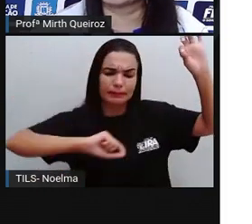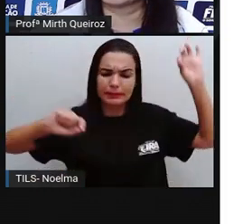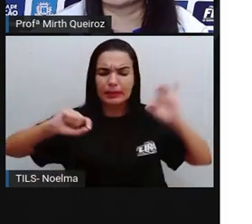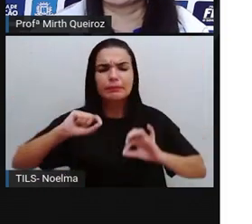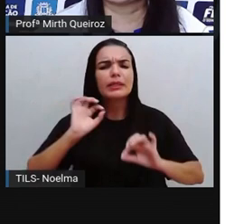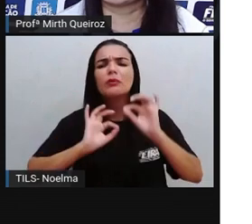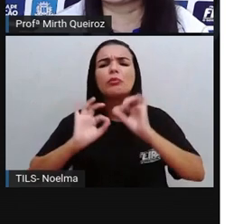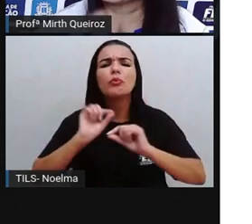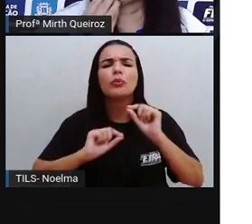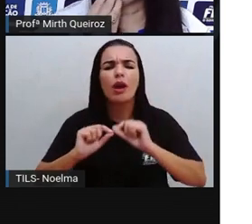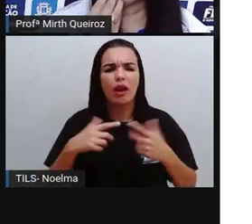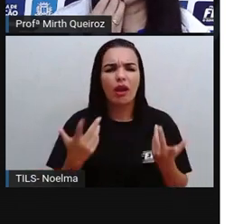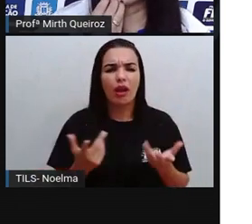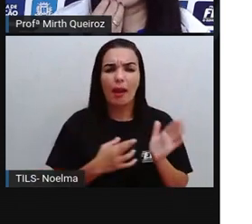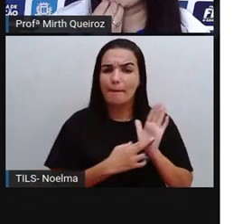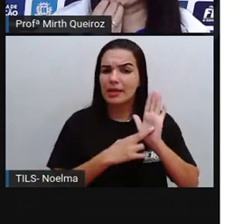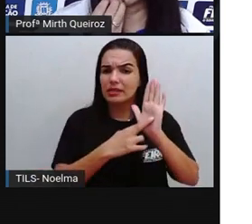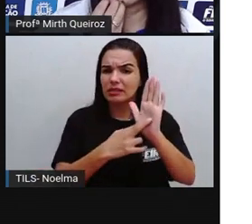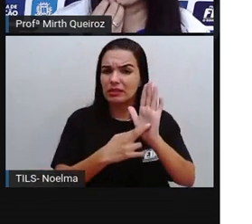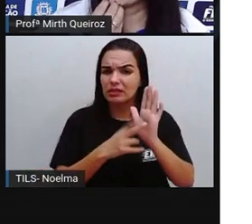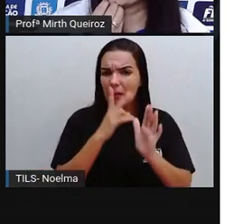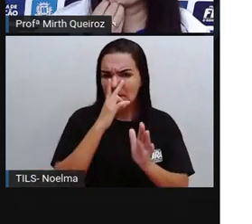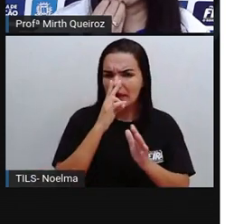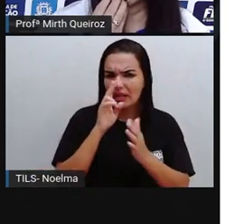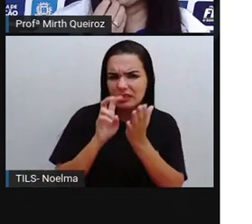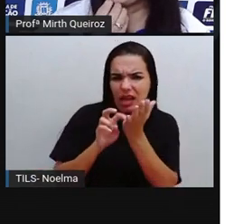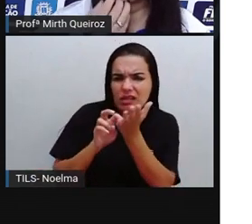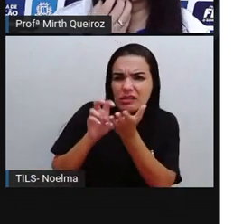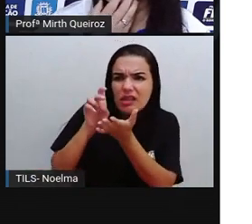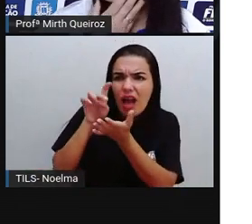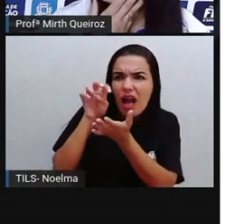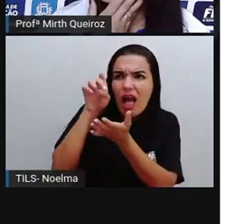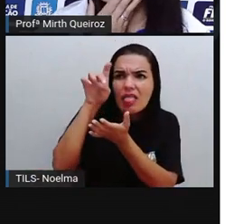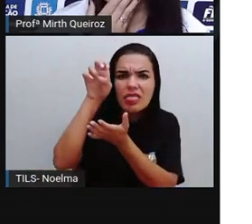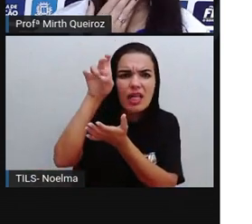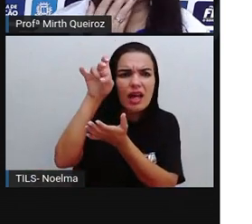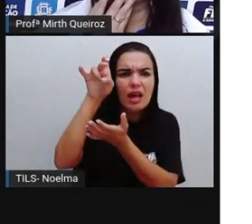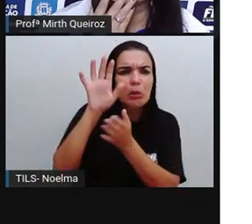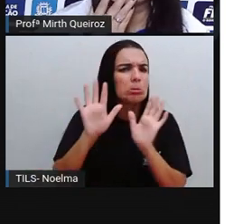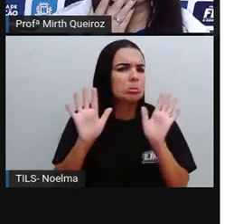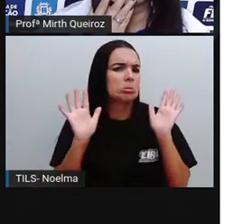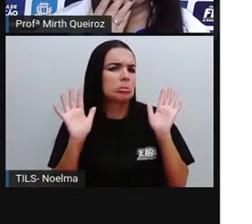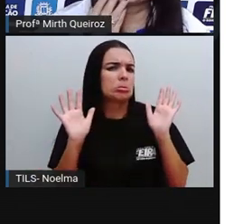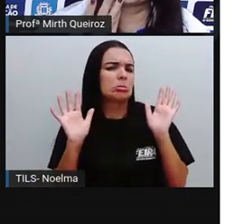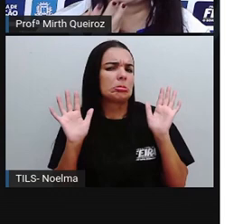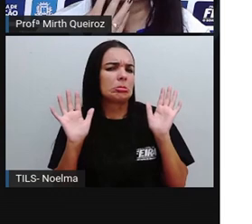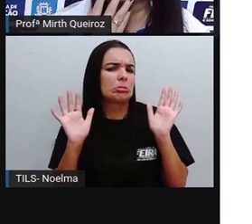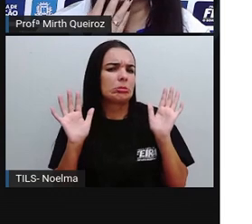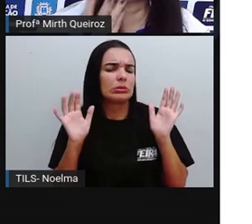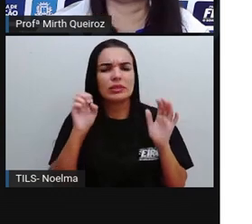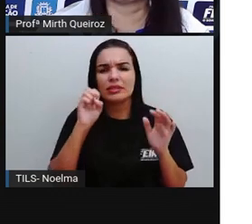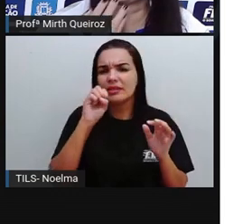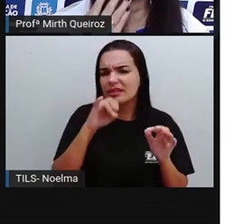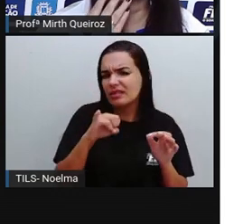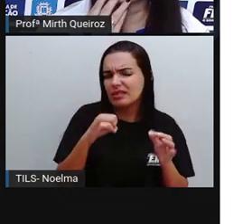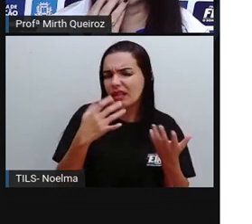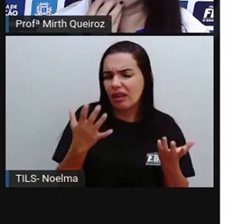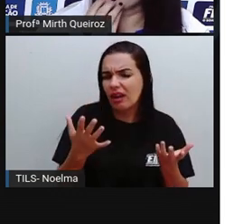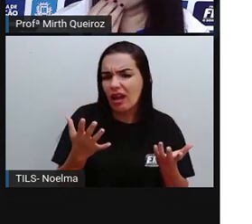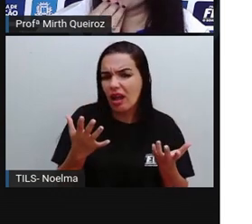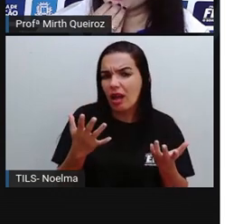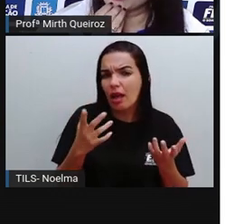linhas? Será que seria uma escada? O que será que ele quis representar aí? Será que